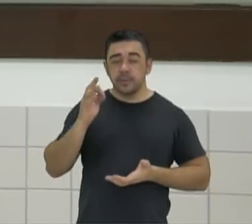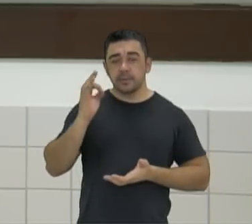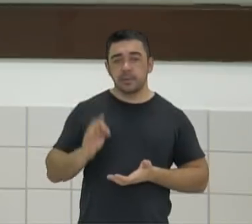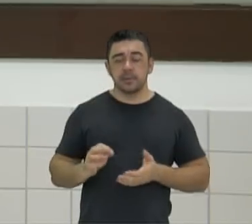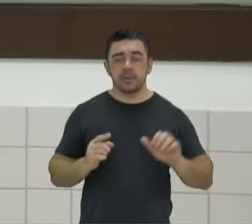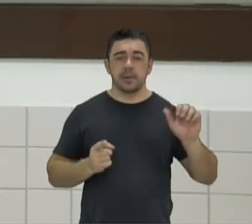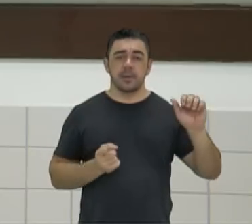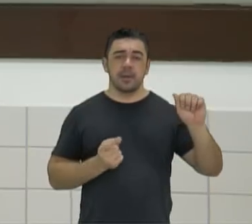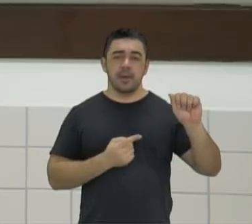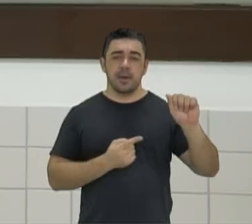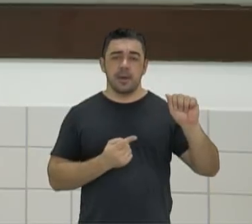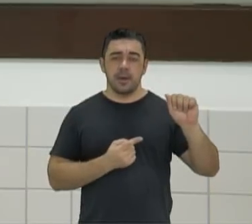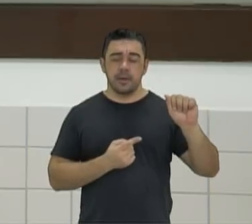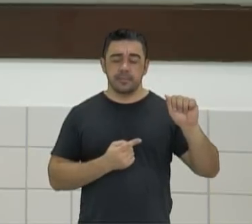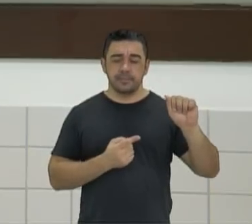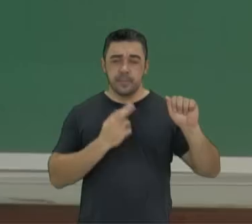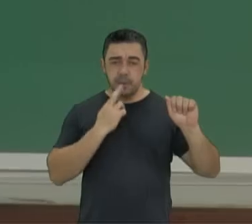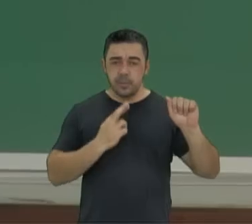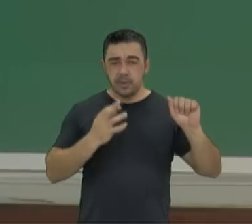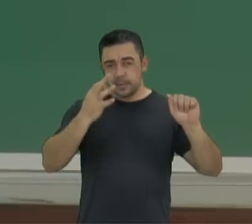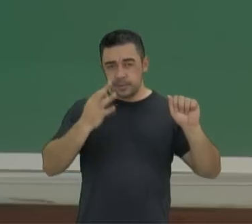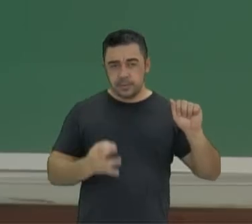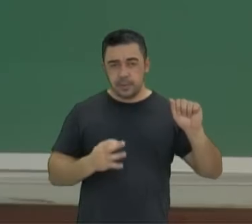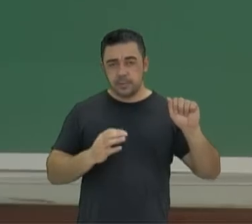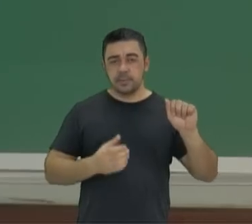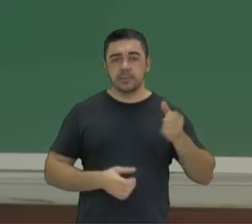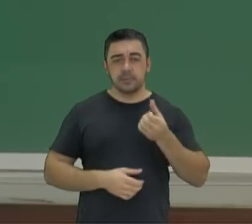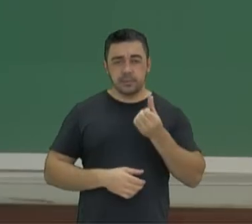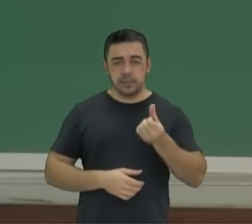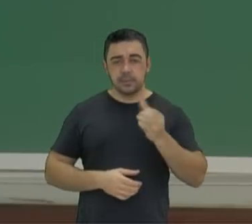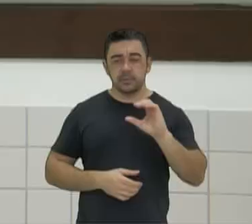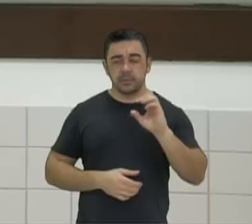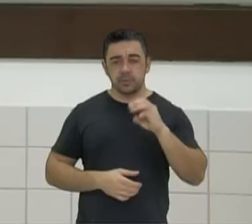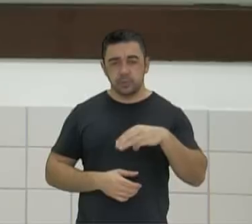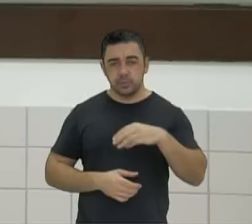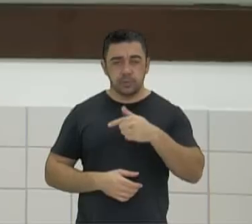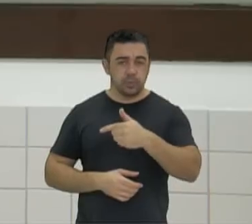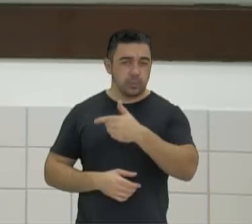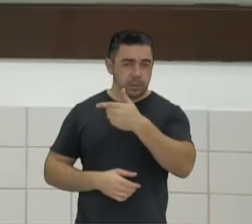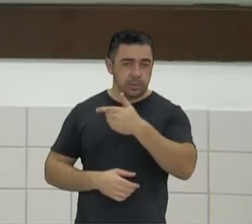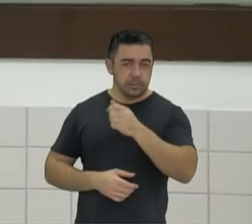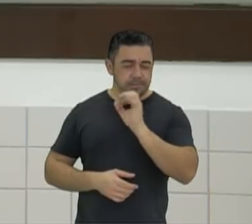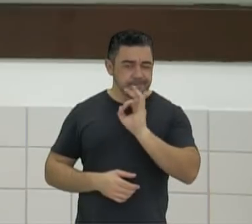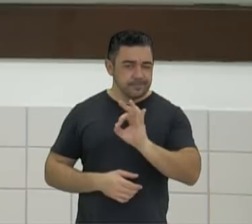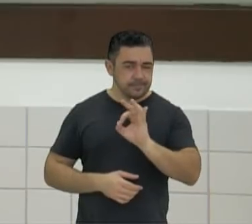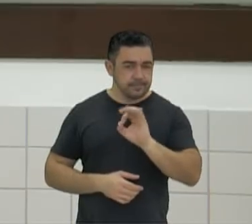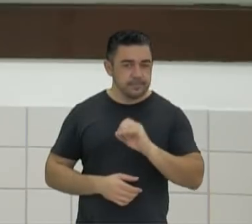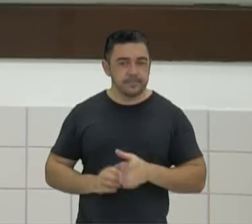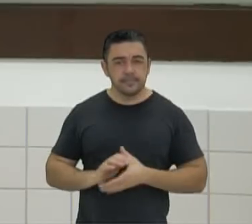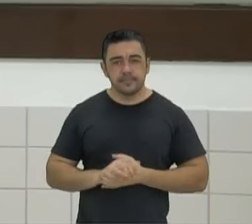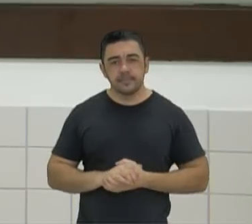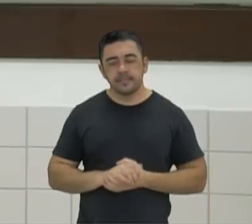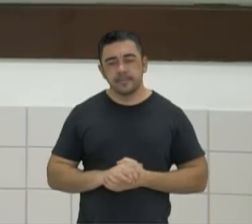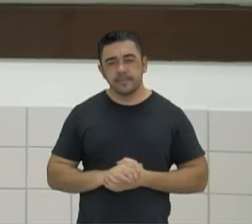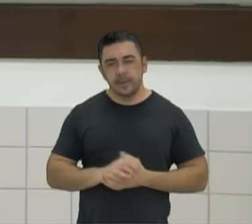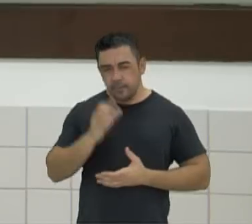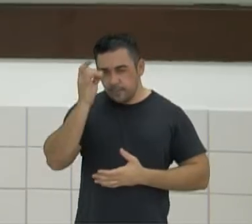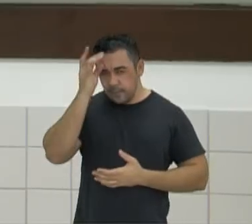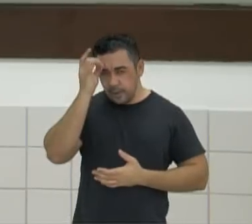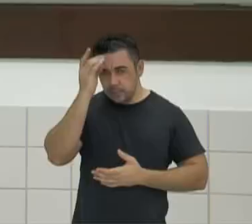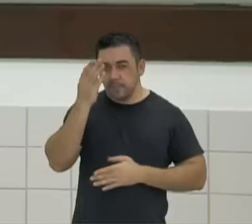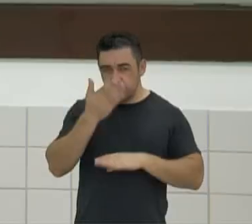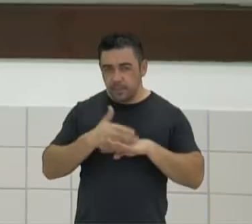resposta? Resposta é a letra A, 6 centímetros quadrados. Tudo bem? Bem facinho, né? Vamos